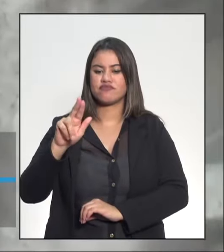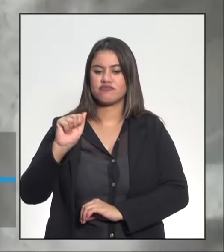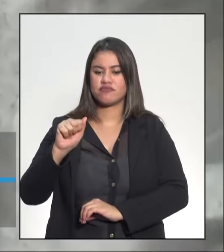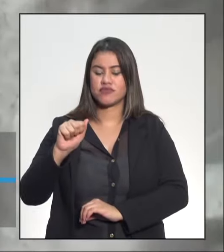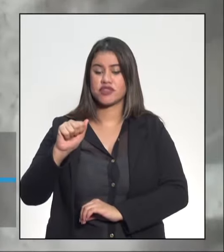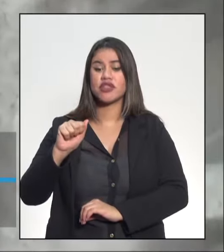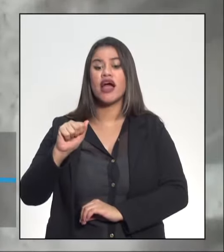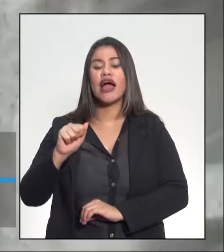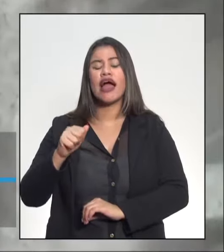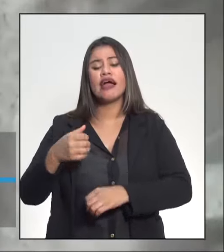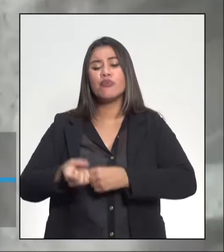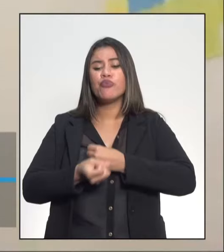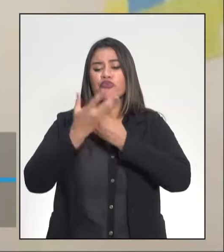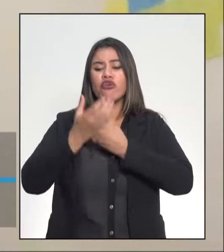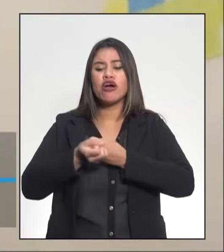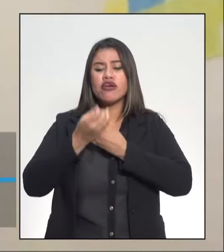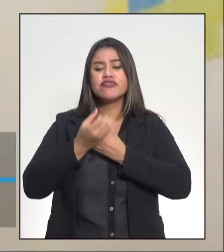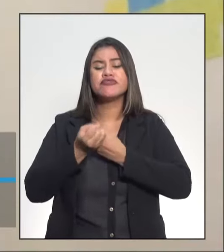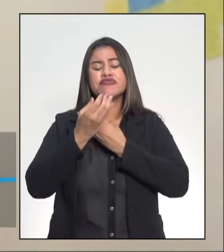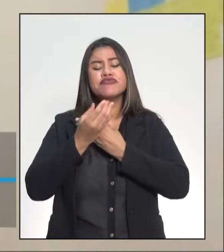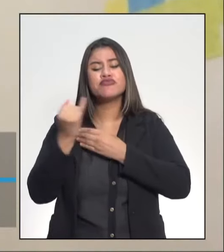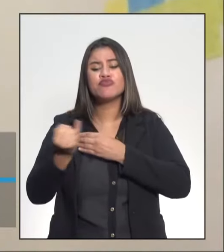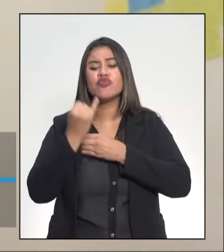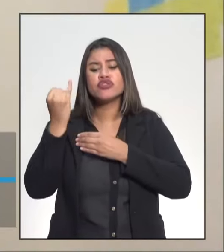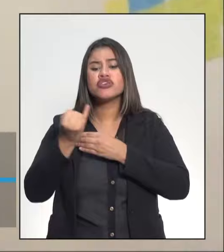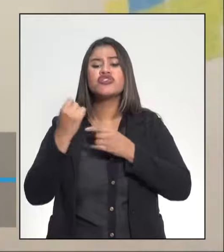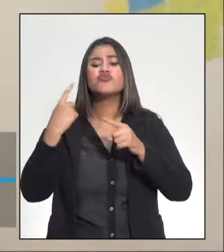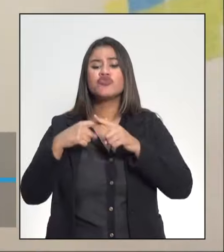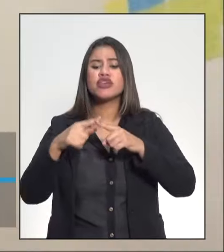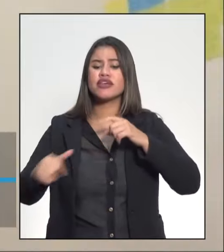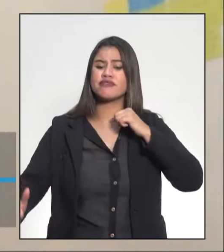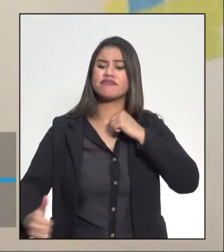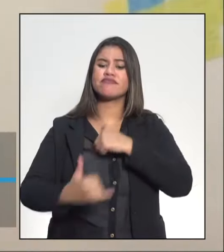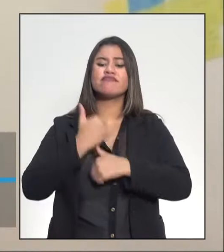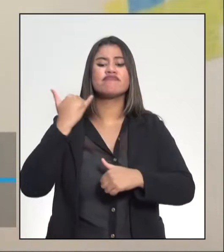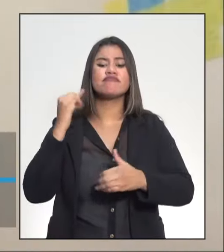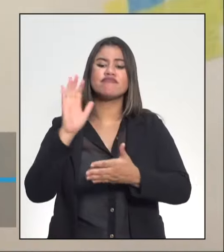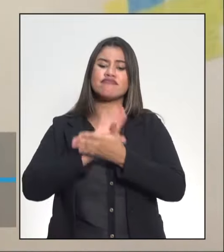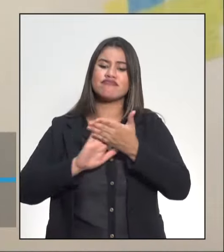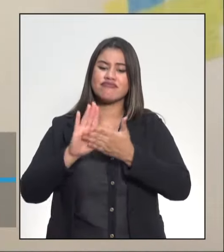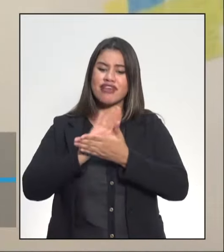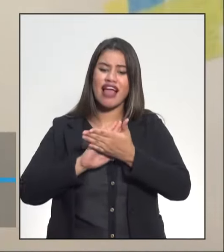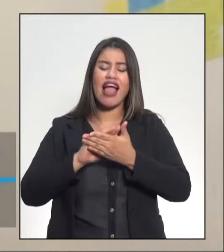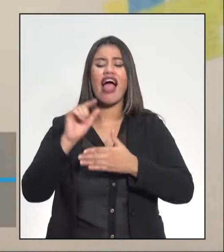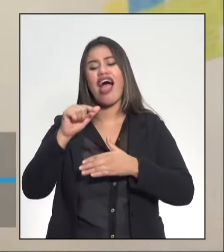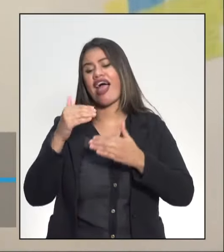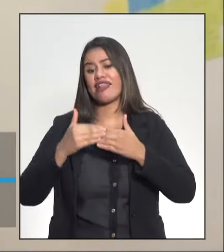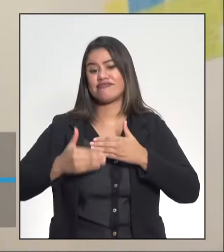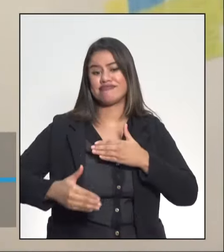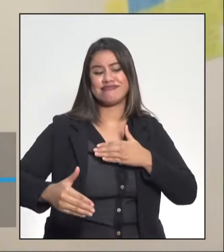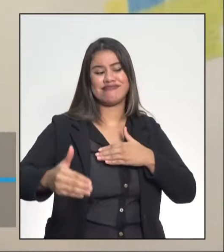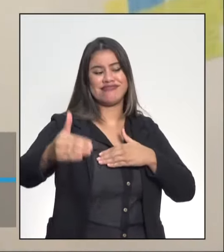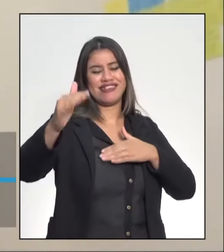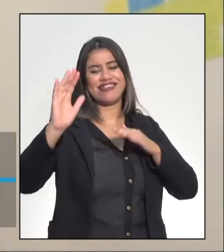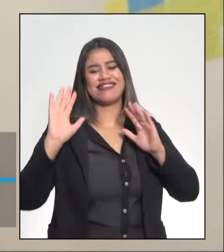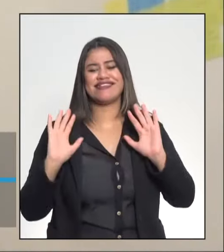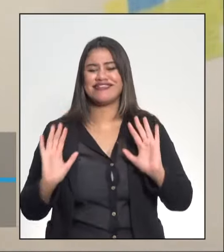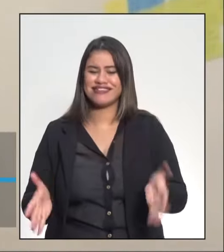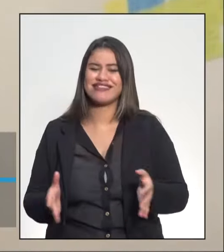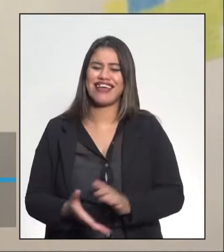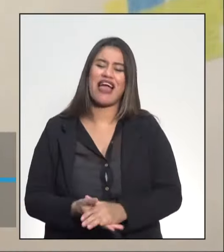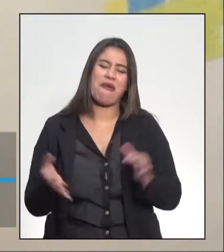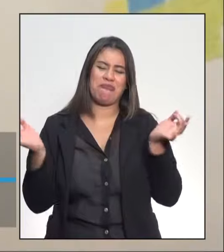enganações. Nossa, perfeito. A Giovana já tá adiantando que a gente vai discutir lá na frente ainda com os exercícios? Perfeito,